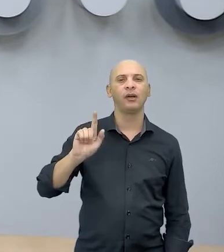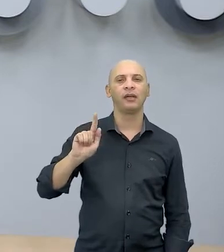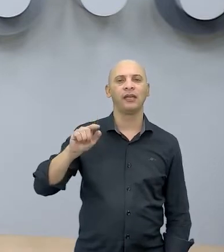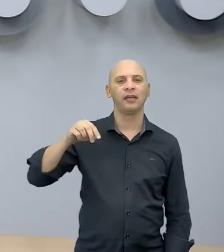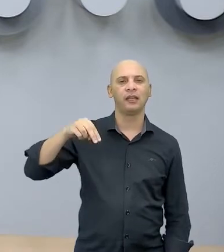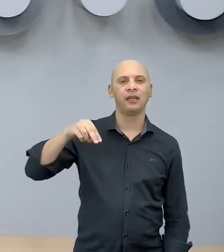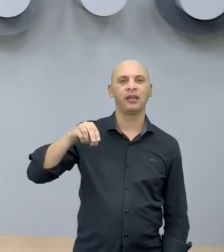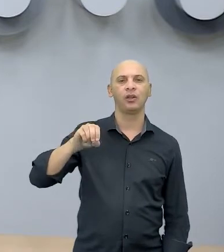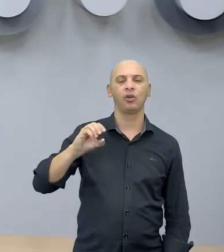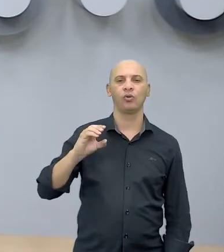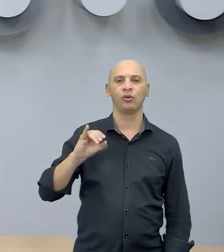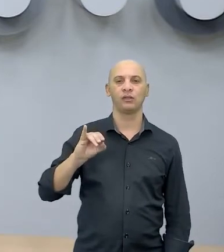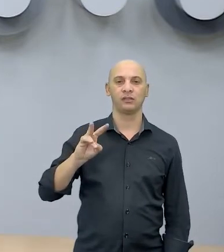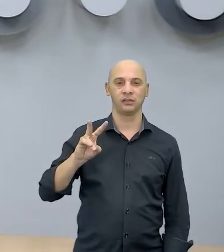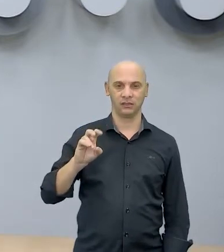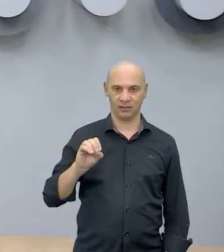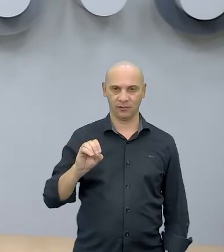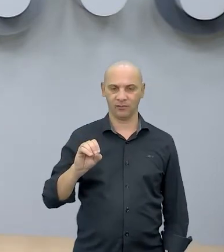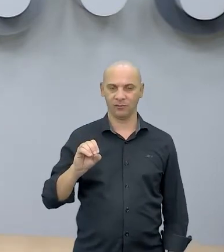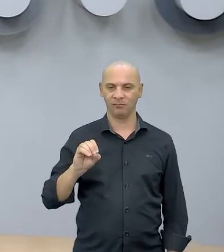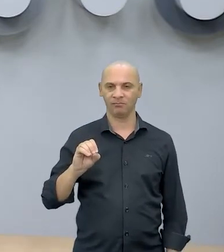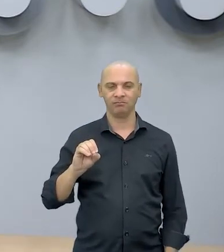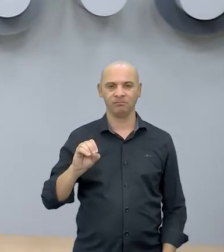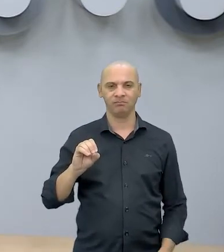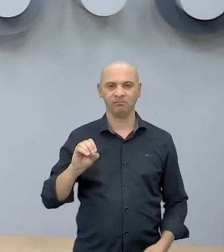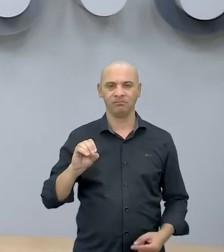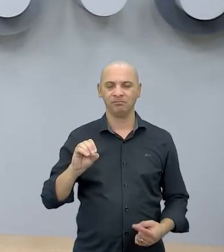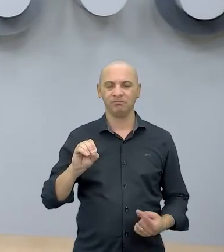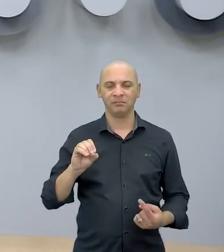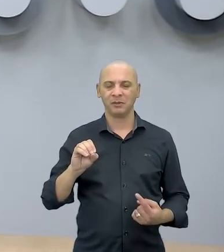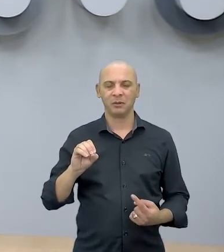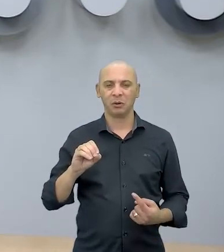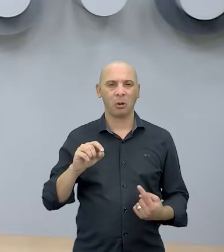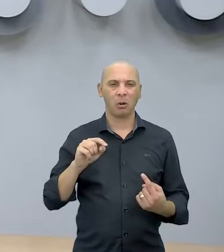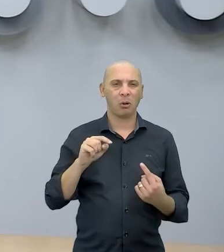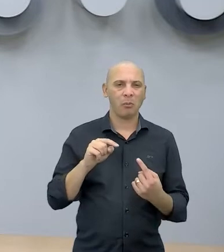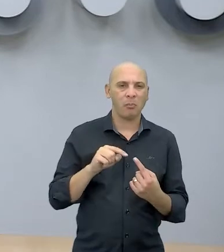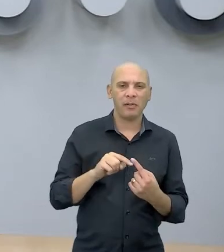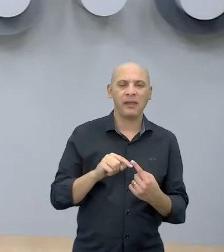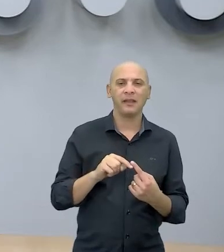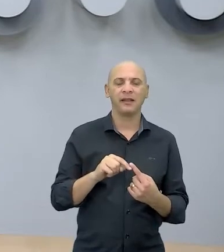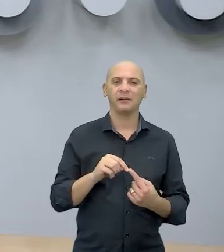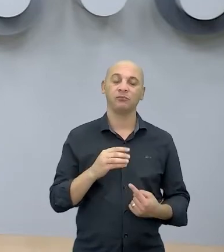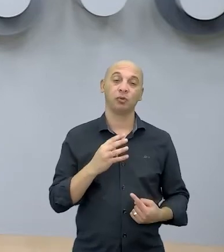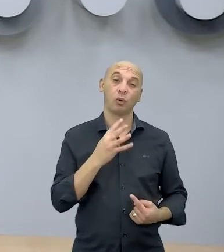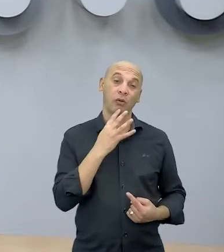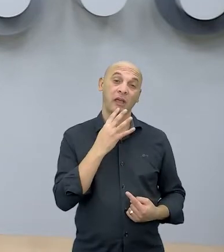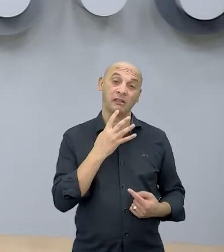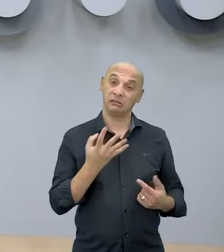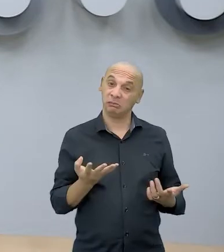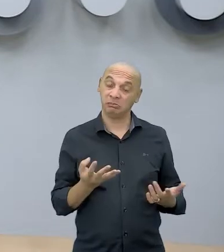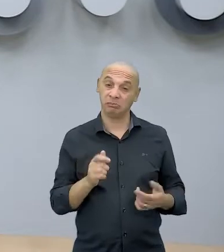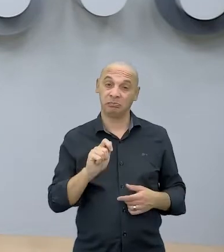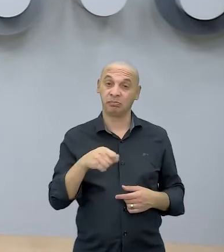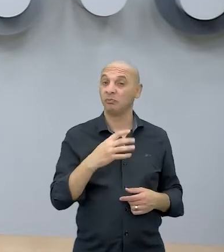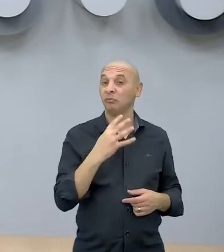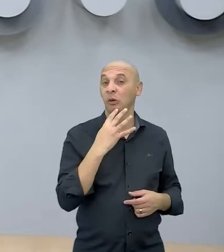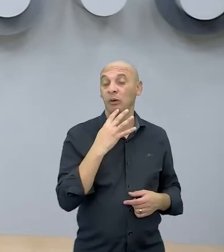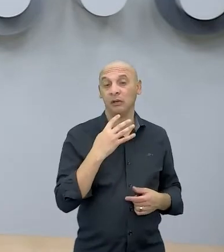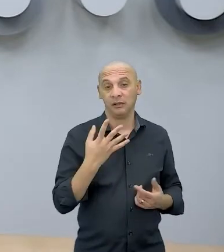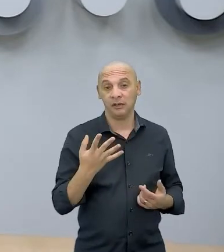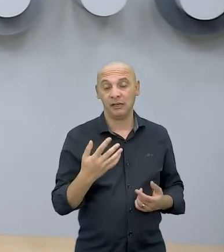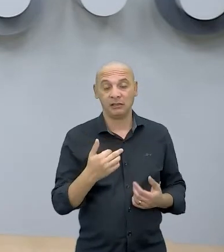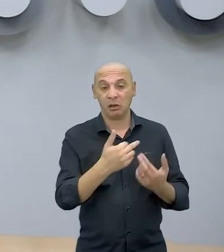sinônima de eu nem sei se existe isso, mas eu vou falar conhecível, né? Algo que se